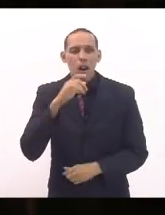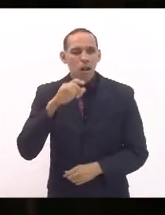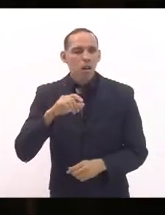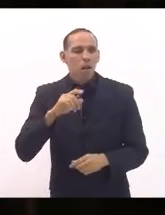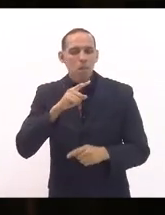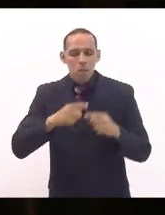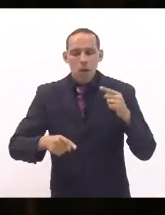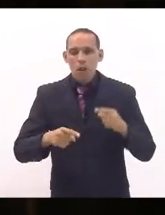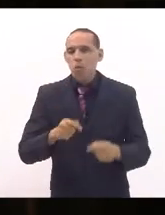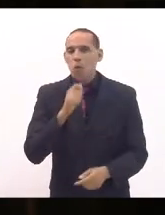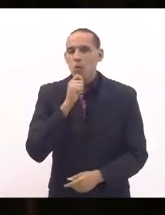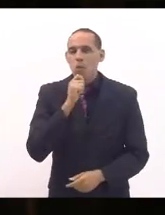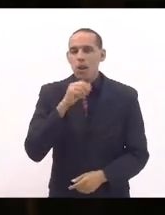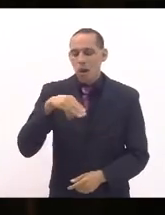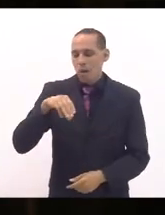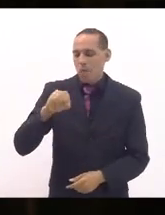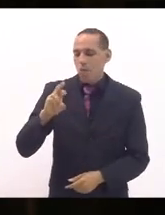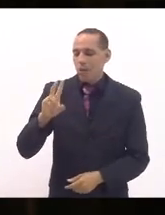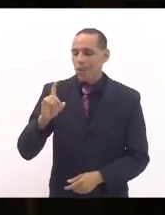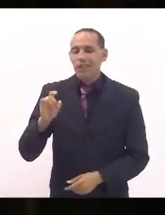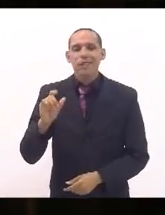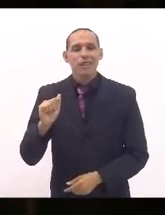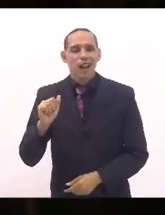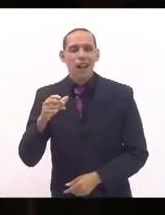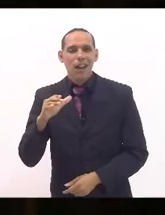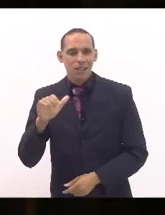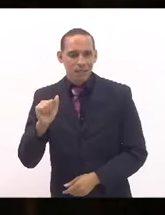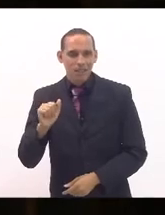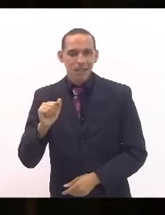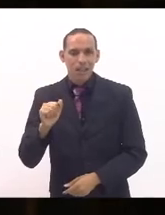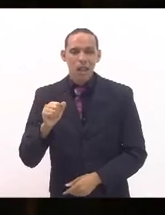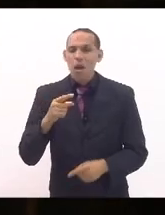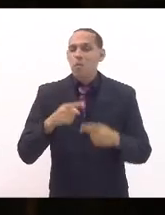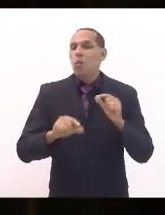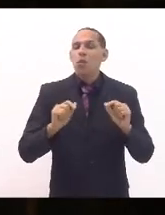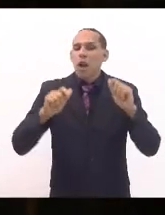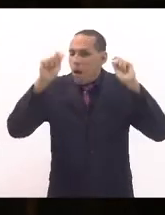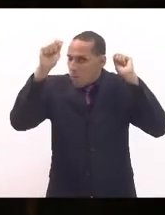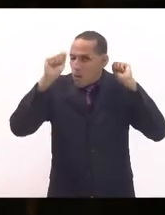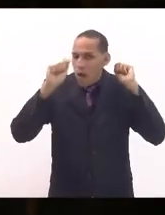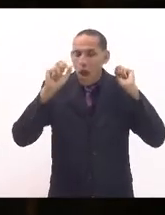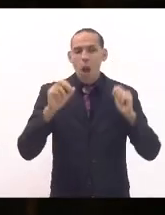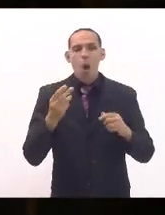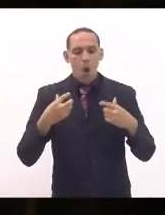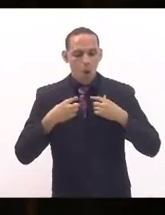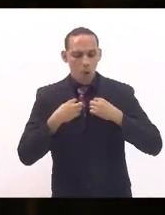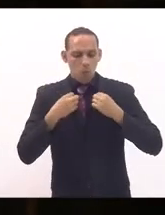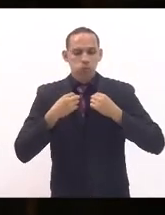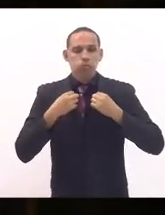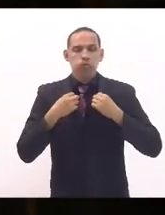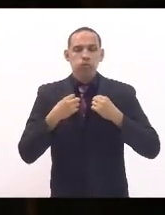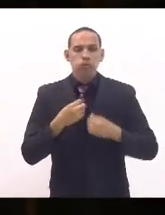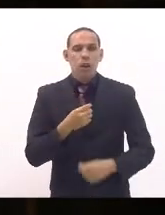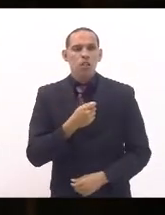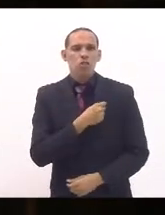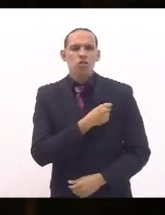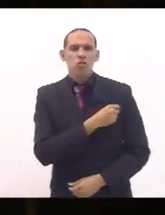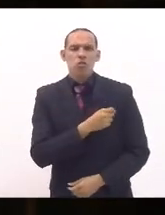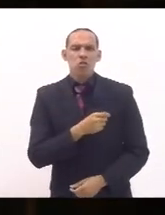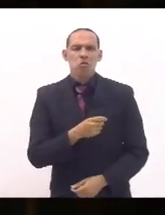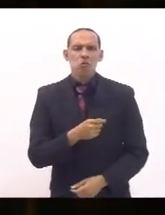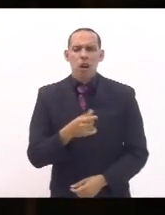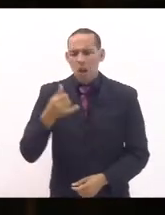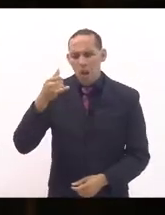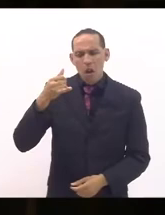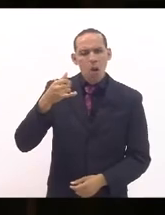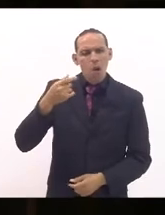os torcedores de entrar no estádio com um boné, com uma camisa escrito, por exemplo, antifascista, qualquer coisa